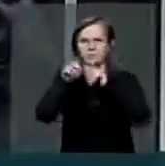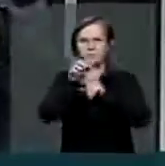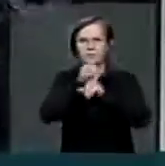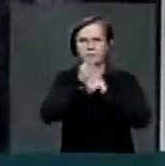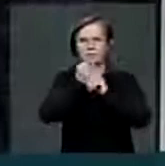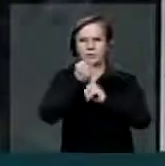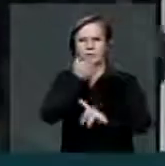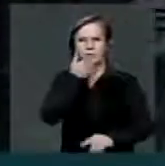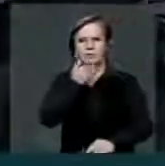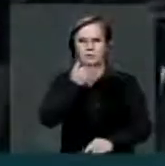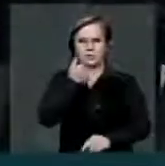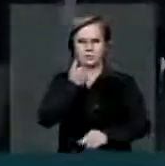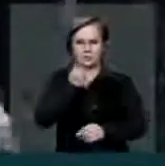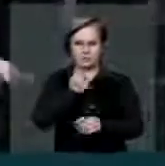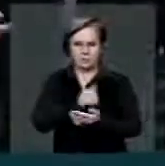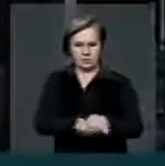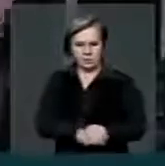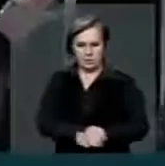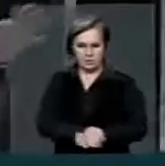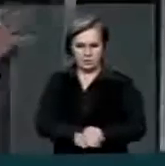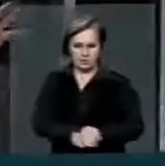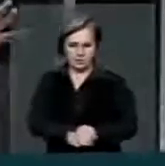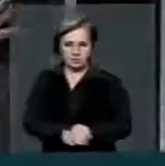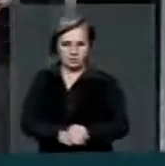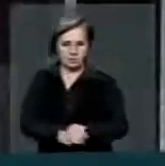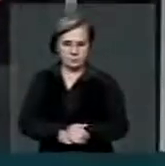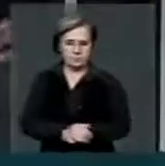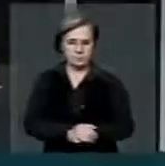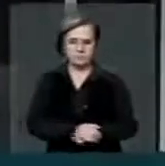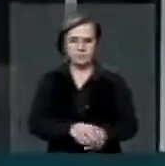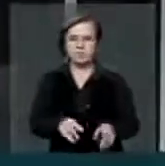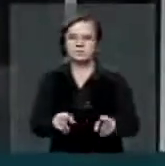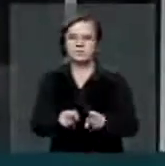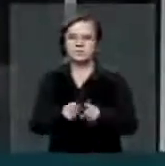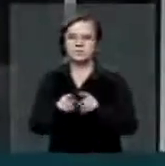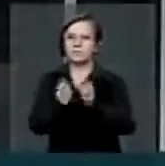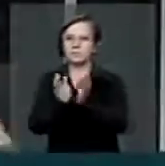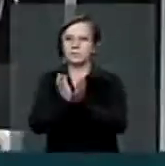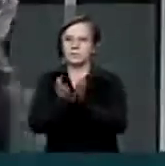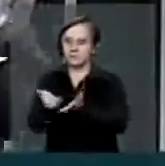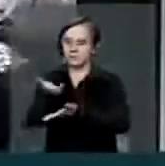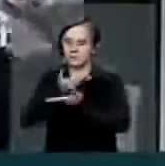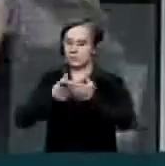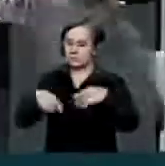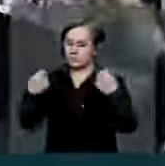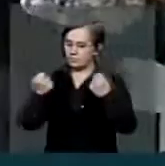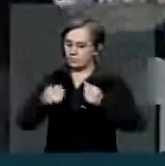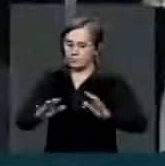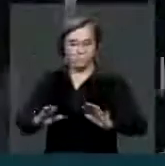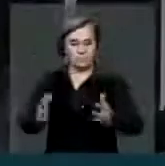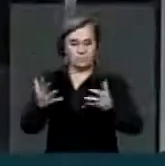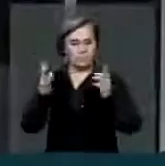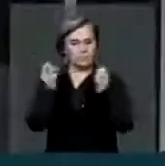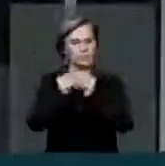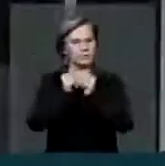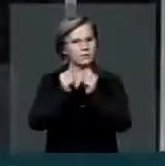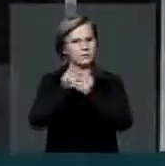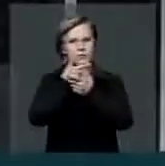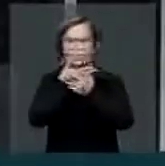eu parto do pressuposto de que esses movimentos e essas mobilizações devem ser saudadas como algo